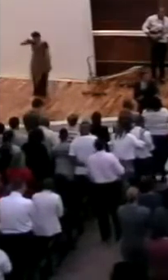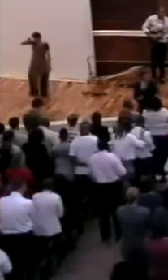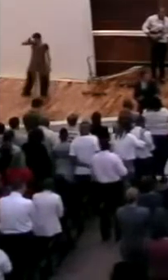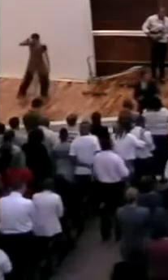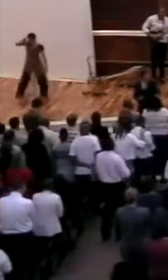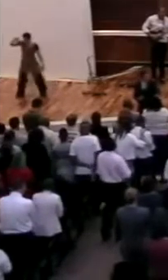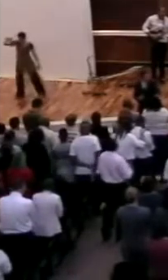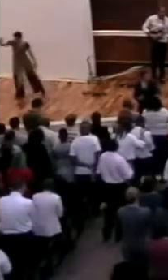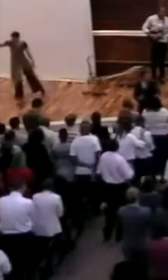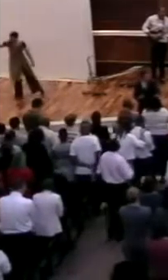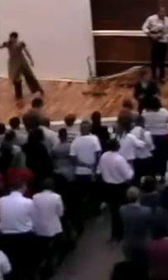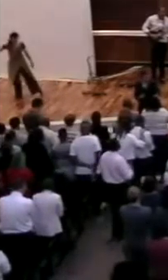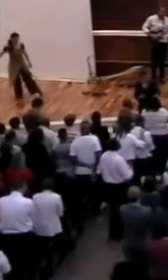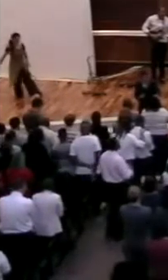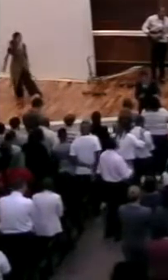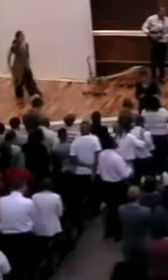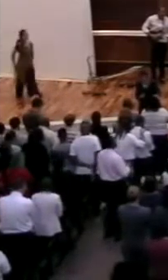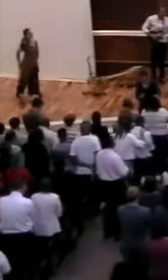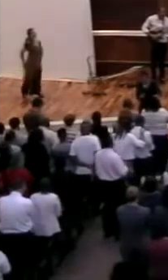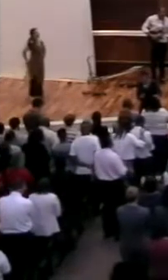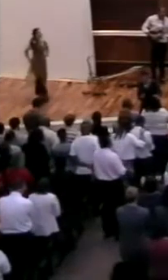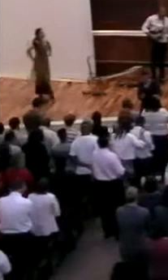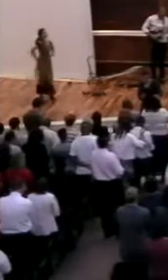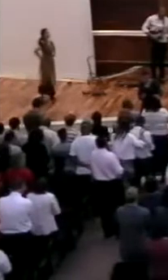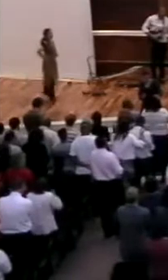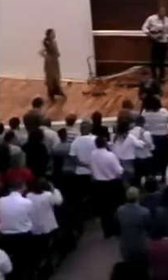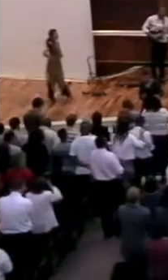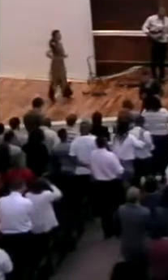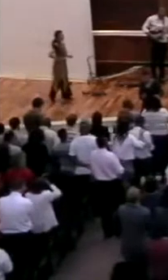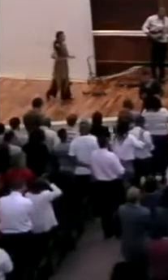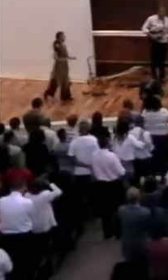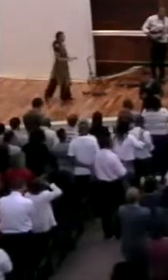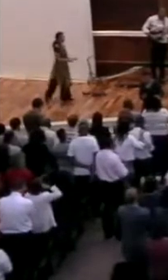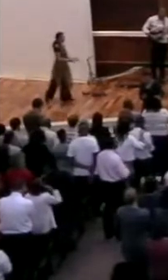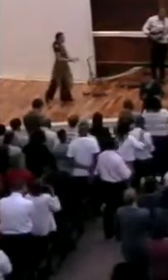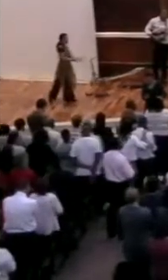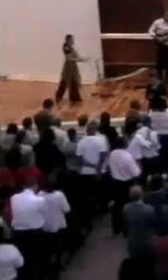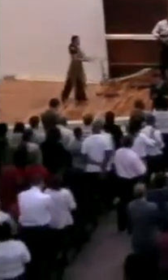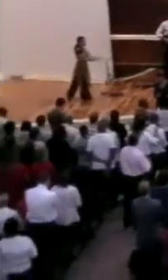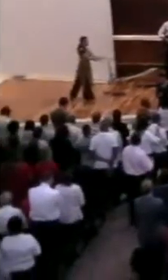não, tua voz me encoraja a